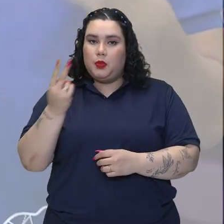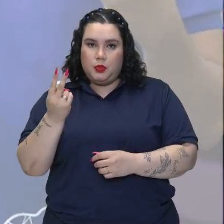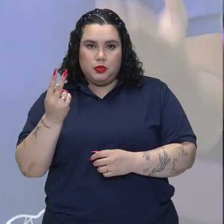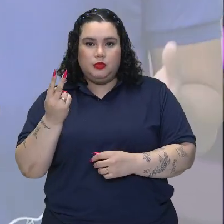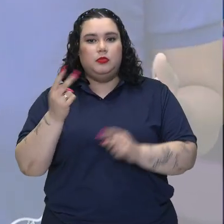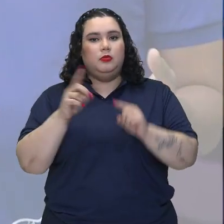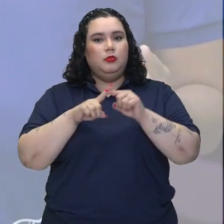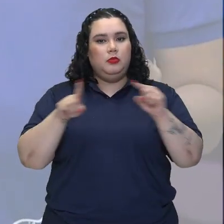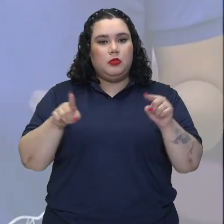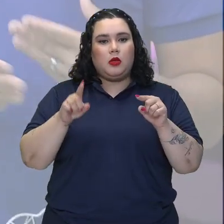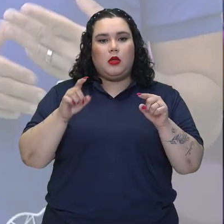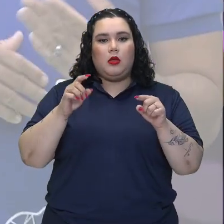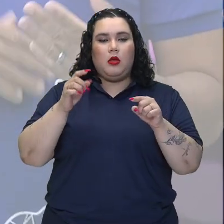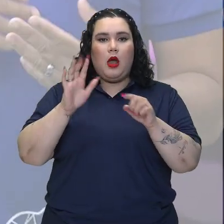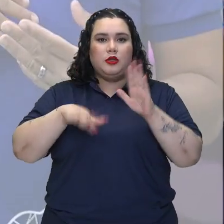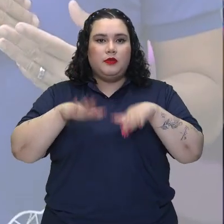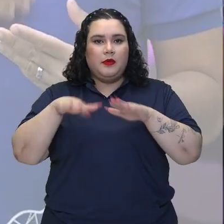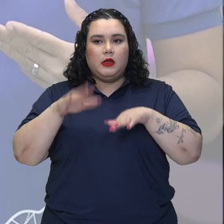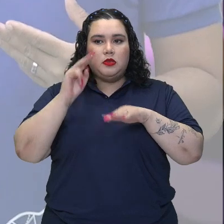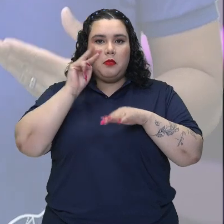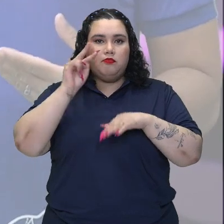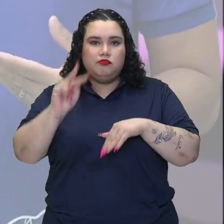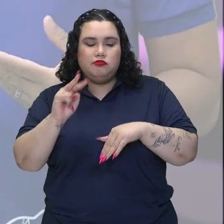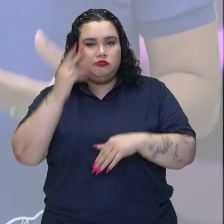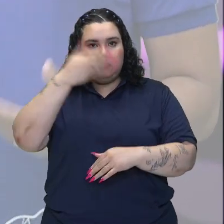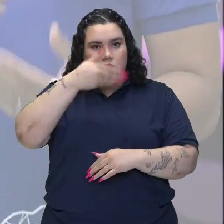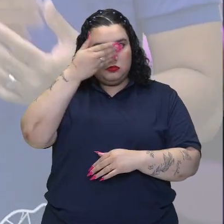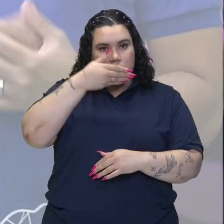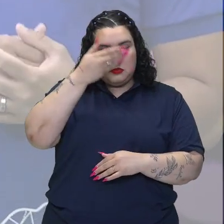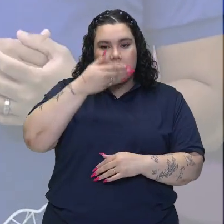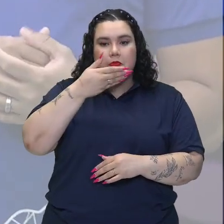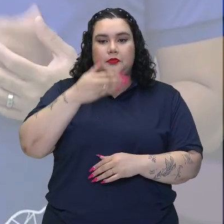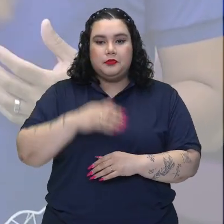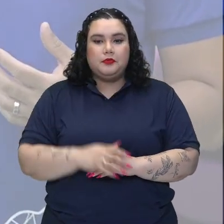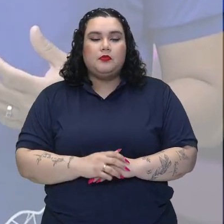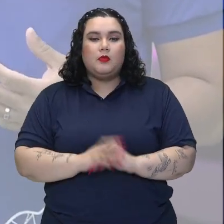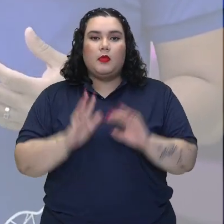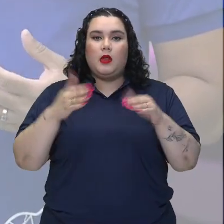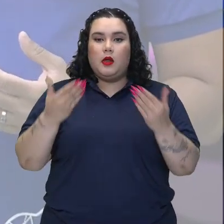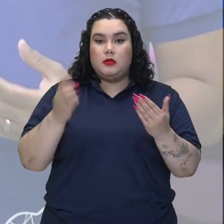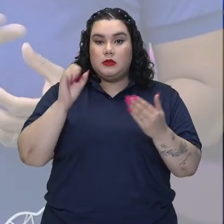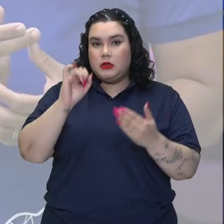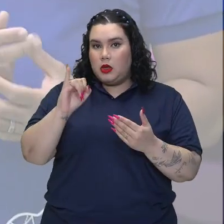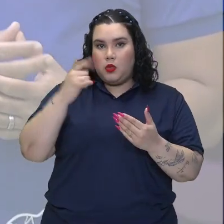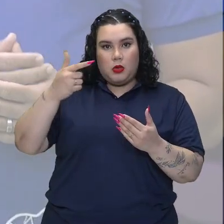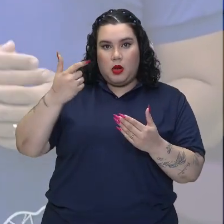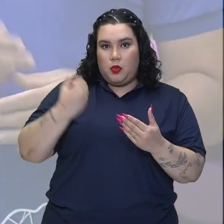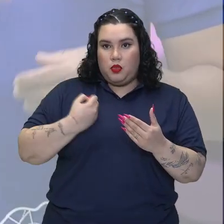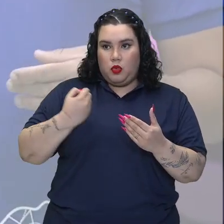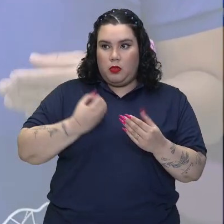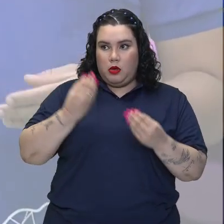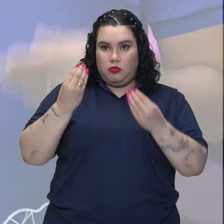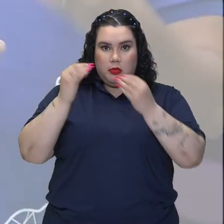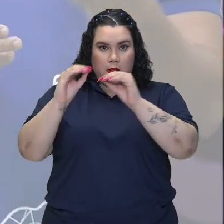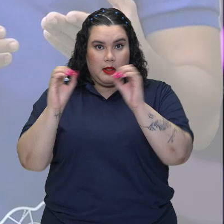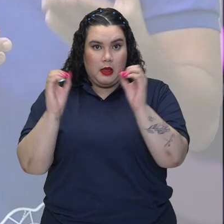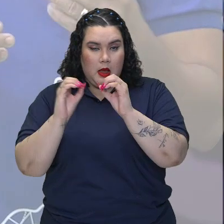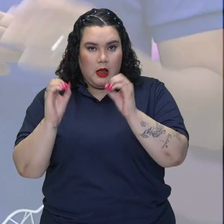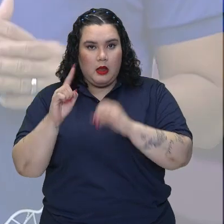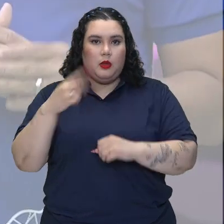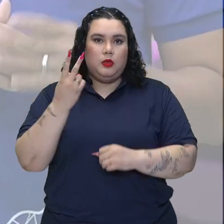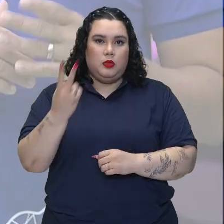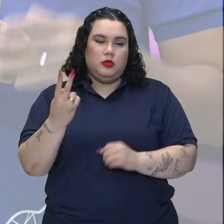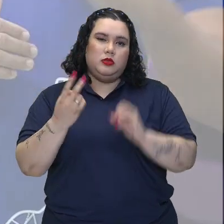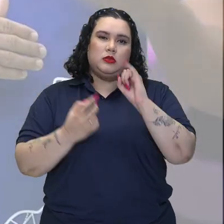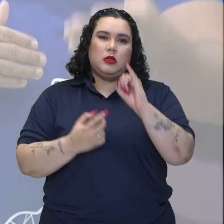pode não aparecer. Então, toda vez que não aparecer, significa que é 2, tá bom? Se for 3, vai aparecer